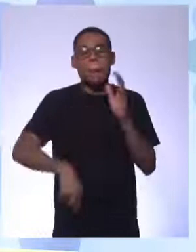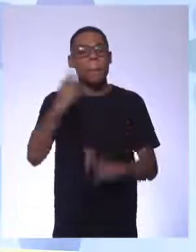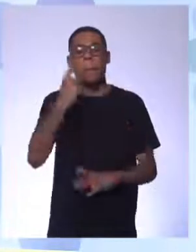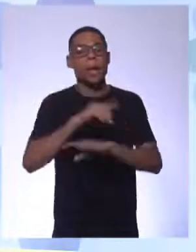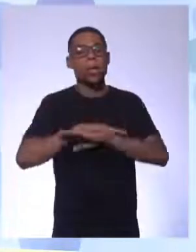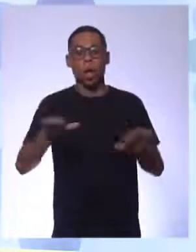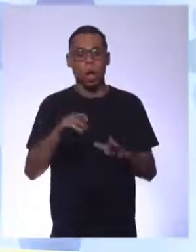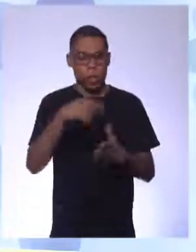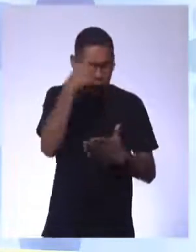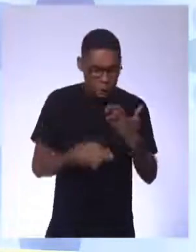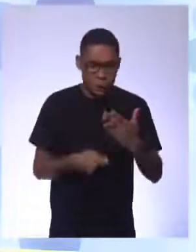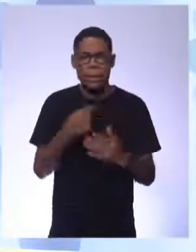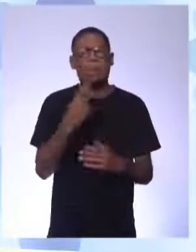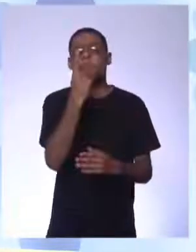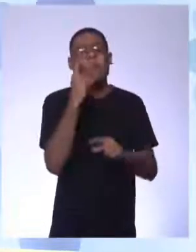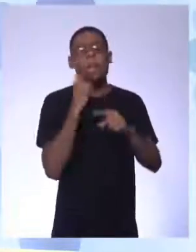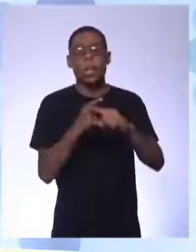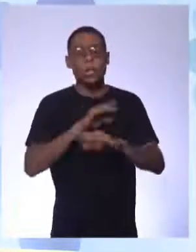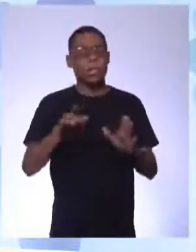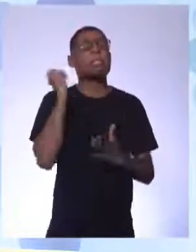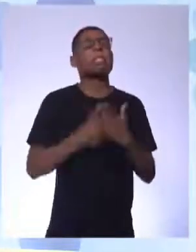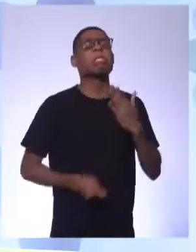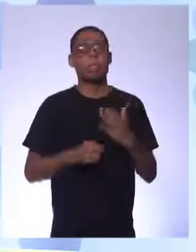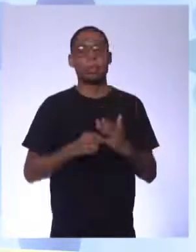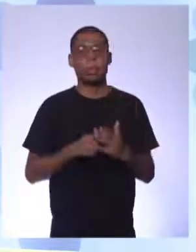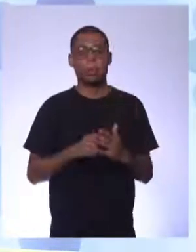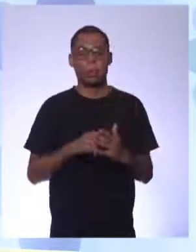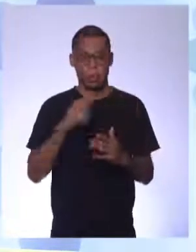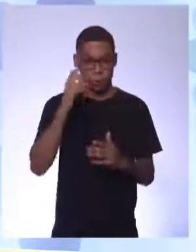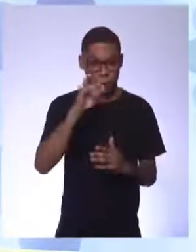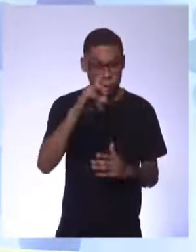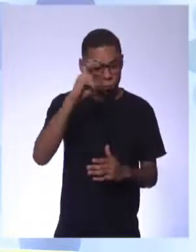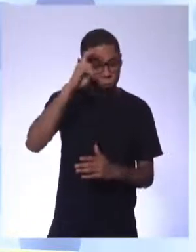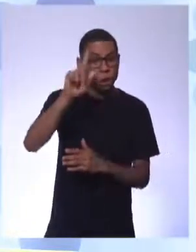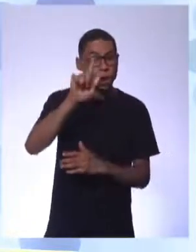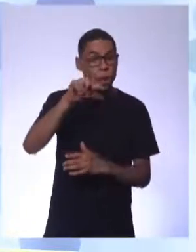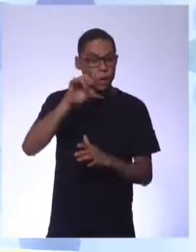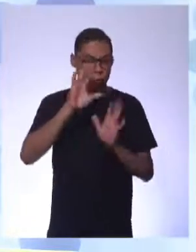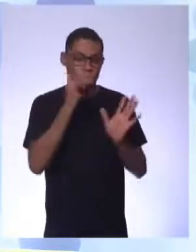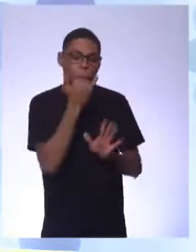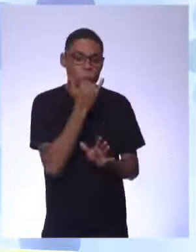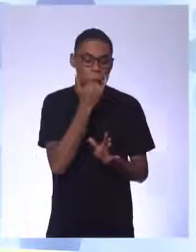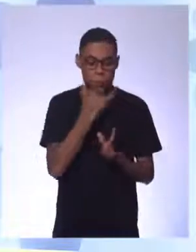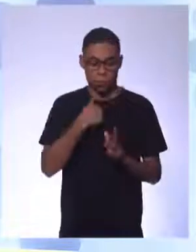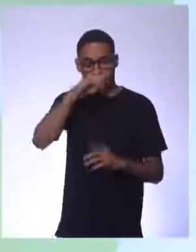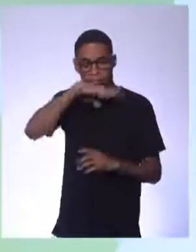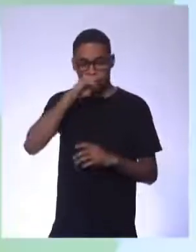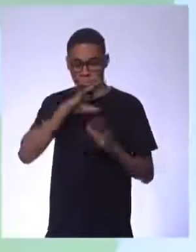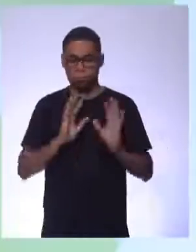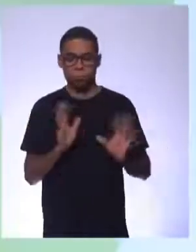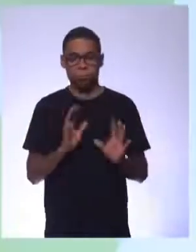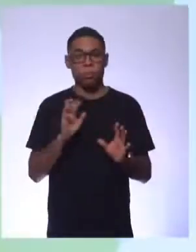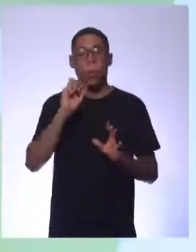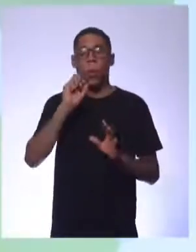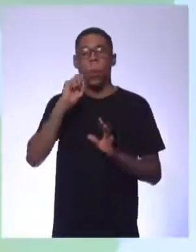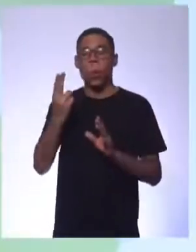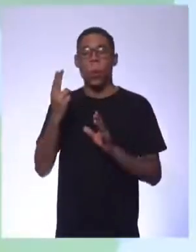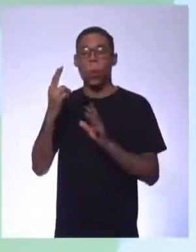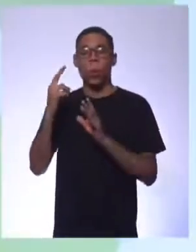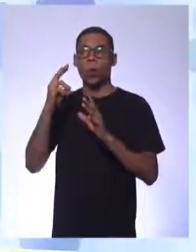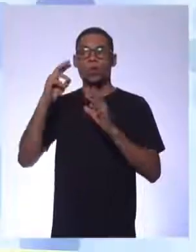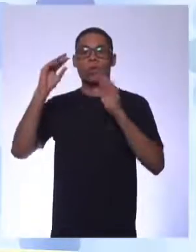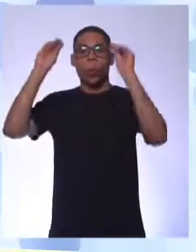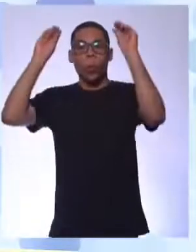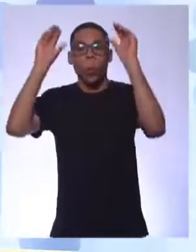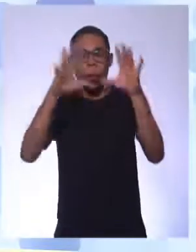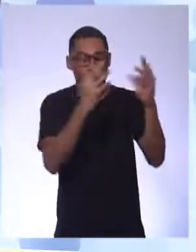vez. Nunca, tá certo? Só se você for um gênio, aí desculpa, peço perdão, seu texto ficou bom de cara. Recebeu o espírito, né? Nossa, baixou lá o Drummond e o